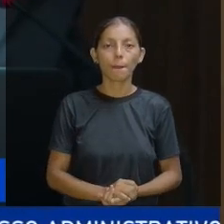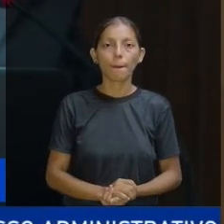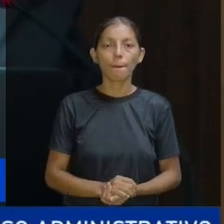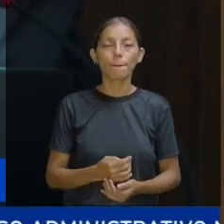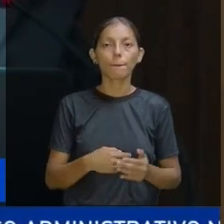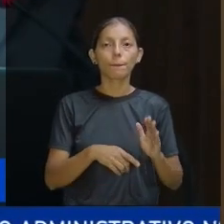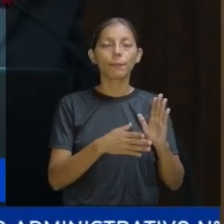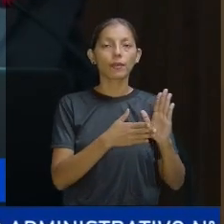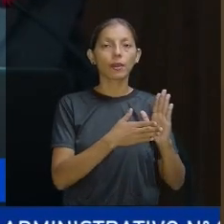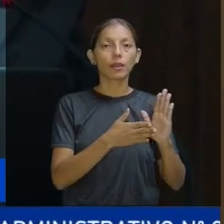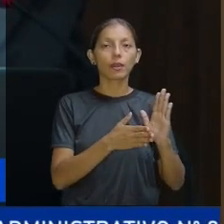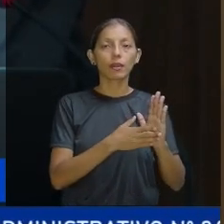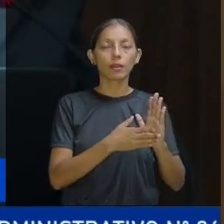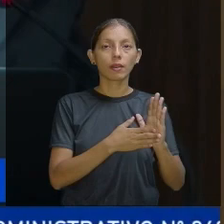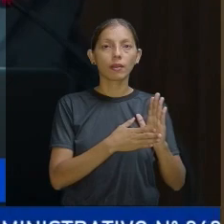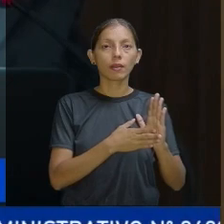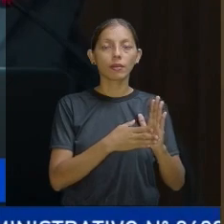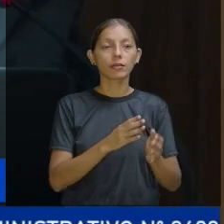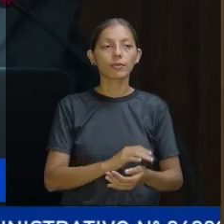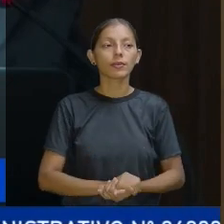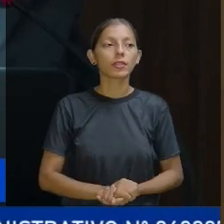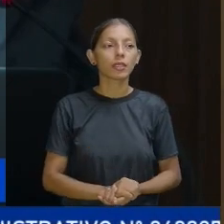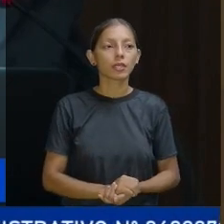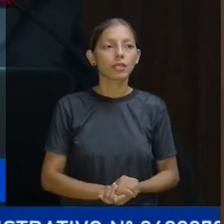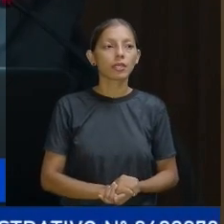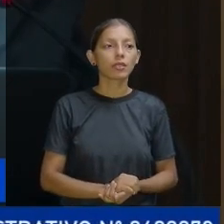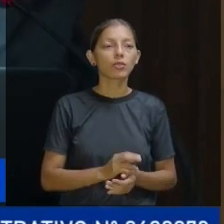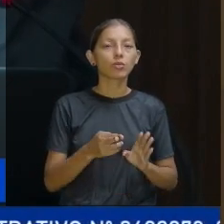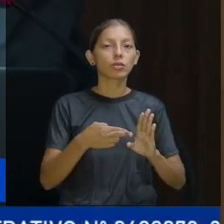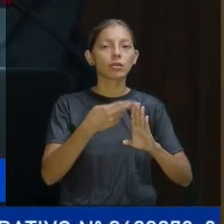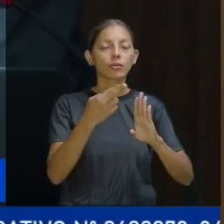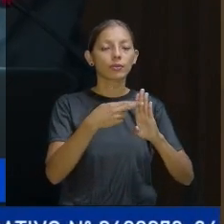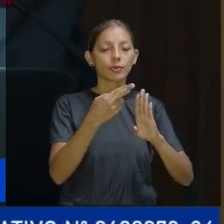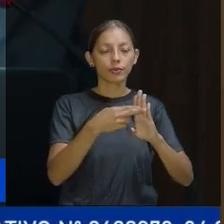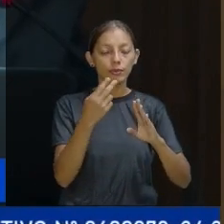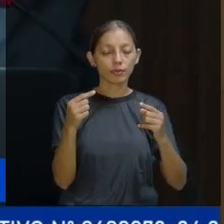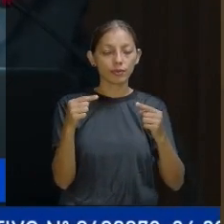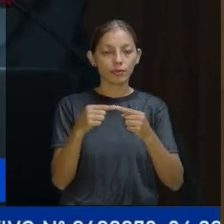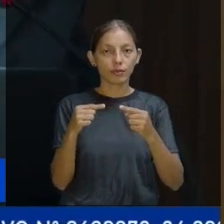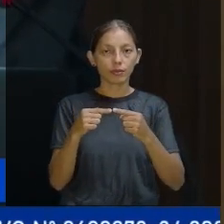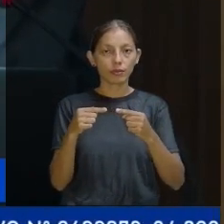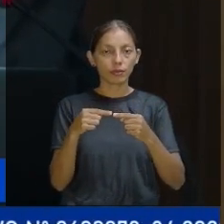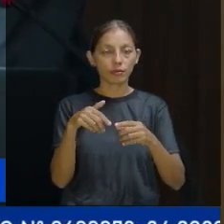de resolução que estabelece a competência das zonas eleitorais nas eleições municipais de